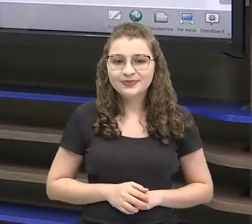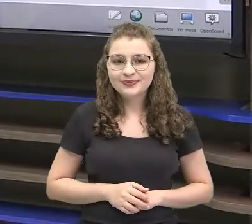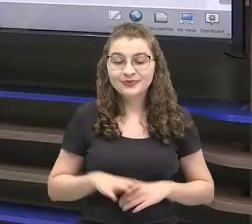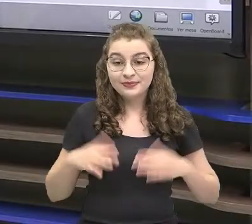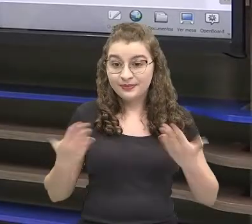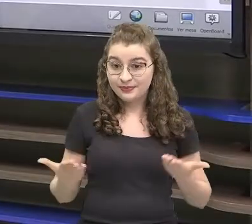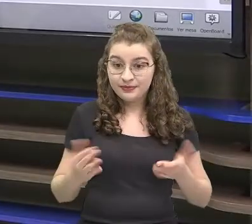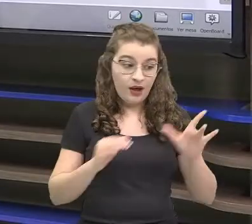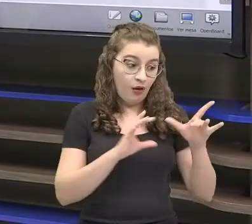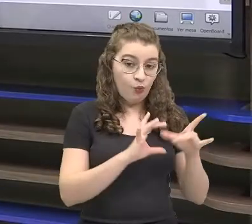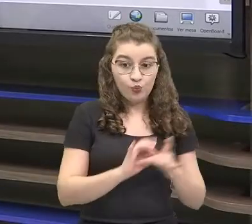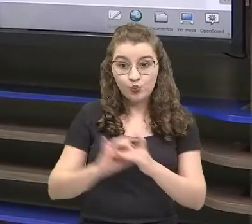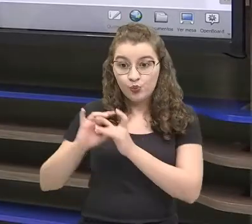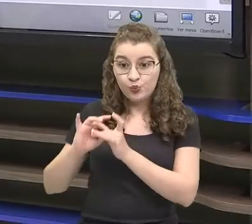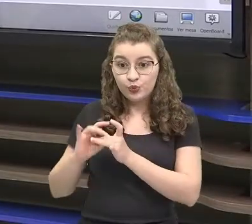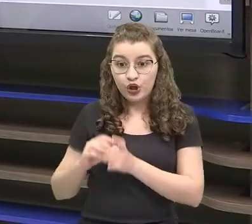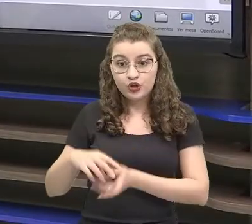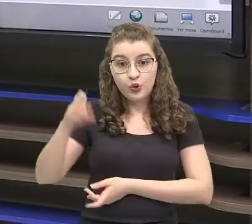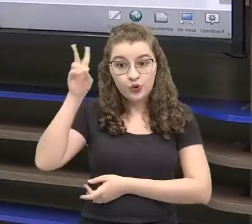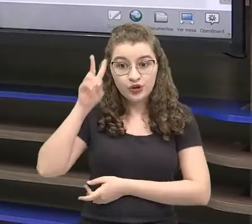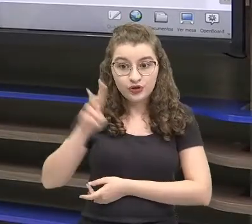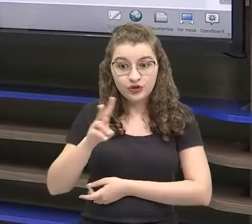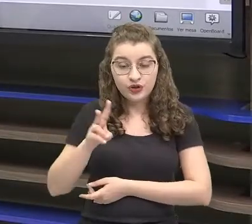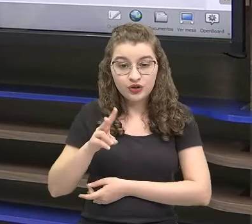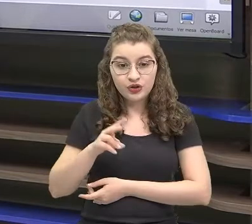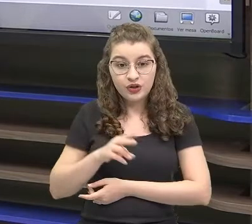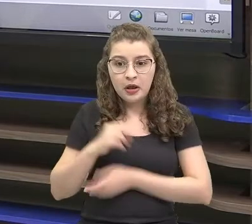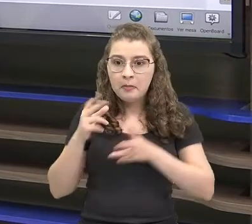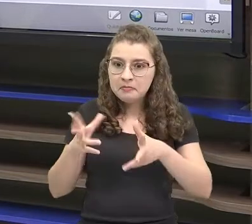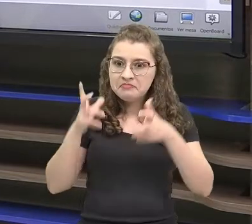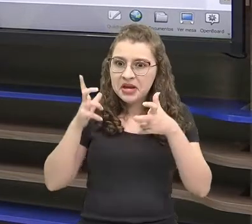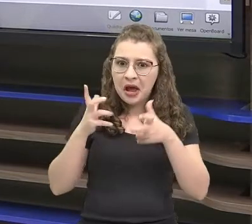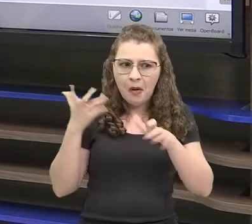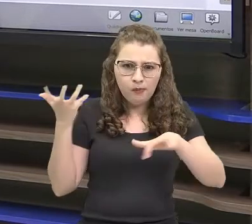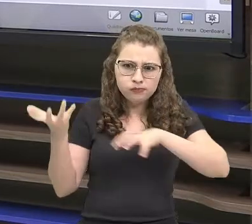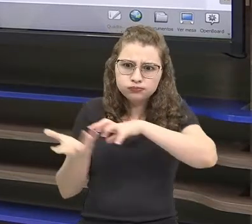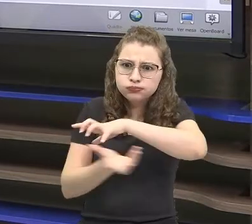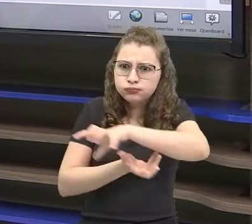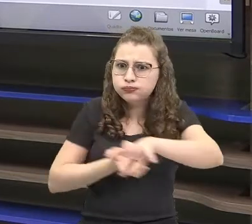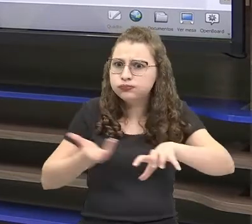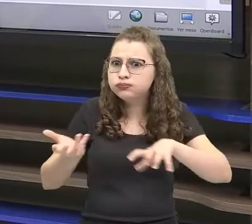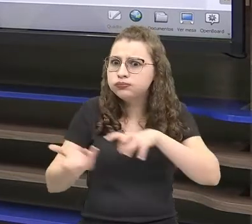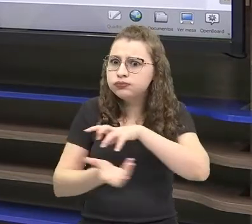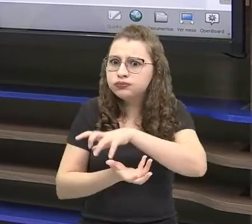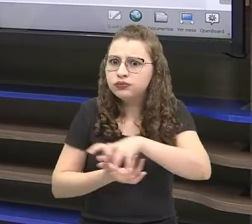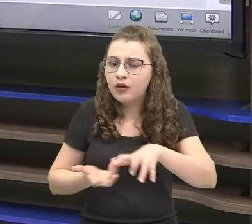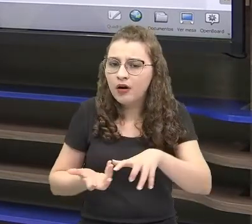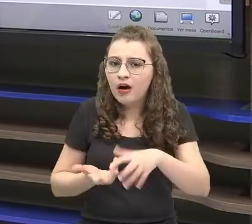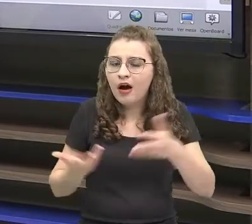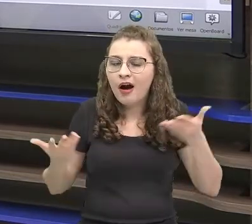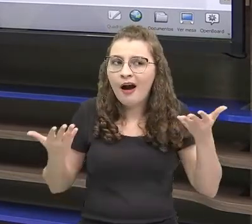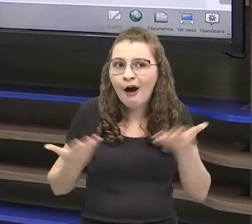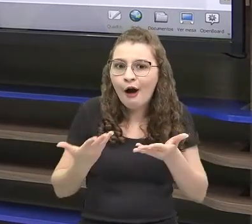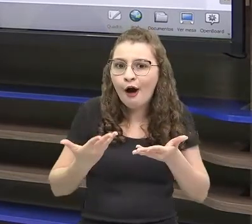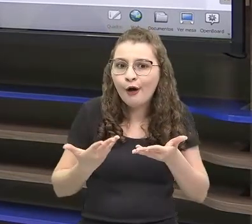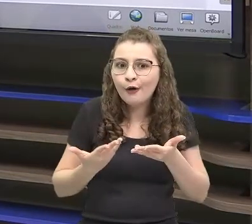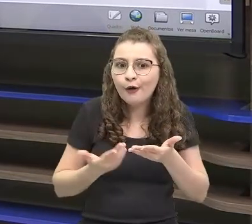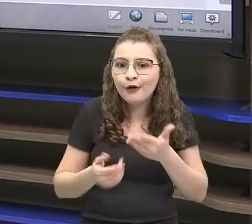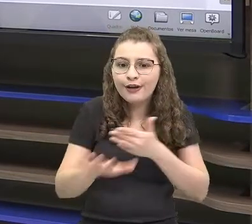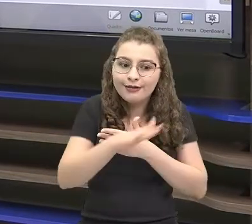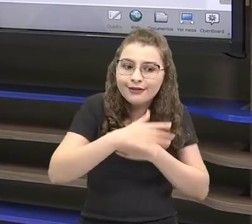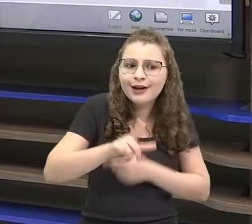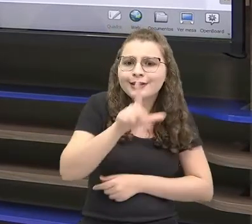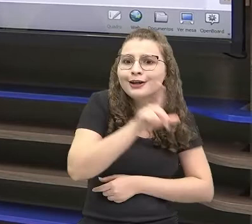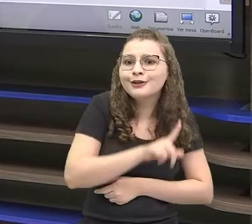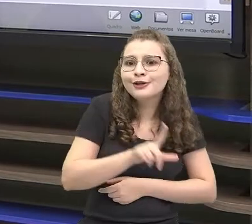Nesse contexto, viu a efervescência, o que estava acontecendo? Agora você imagina os